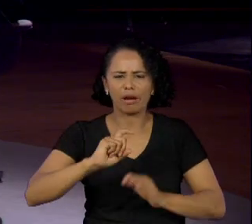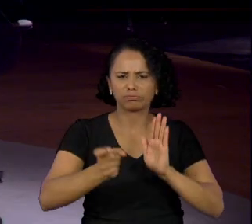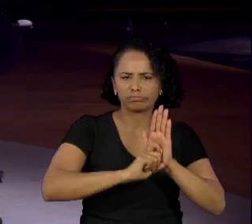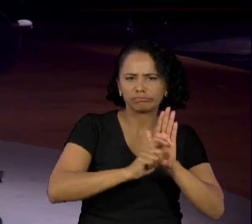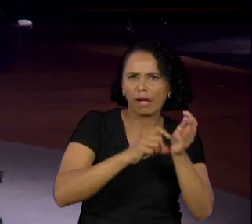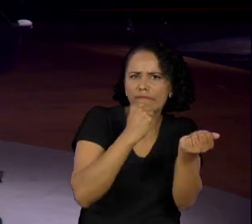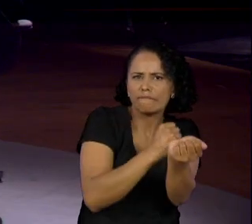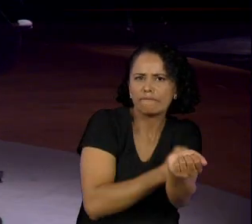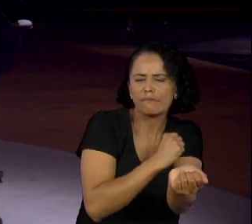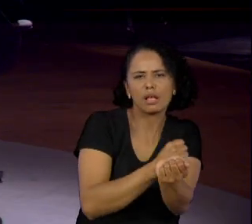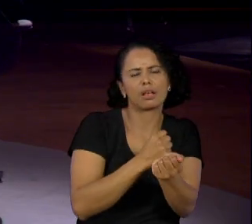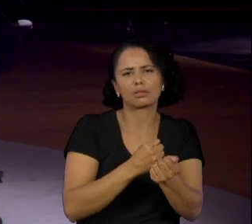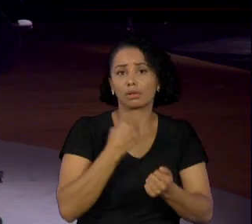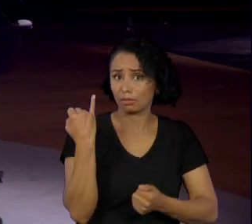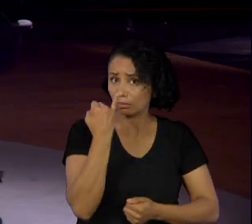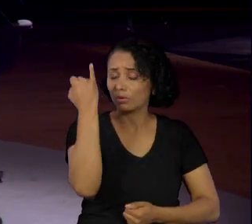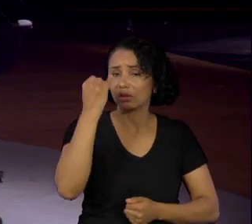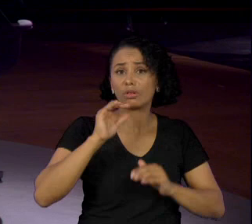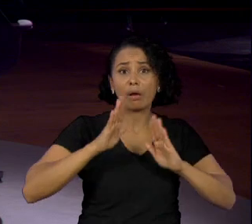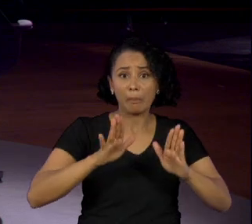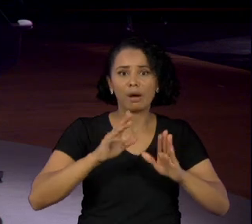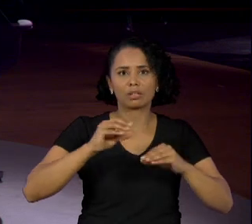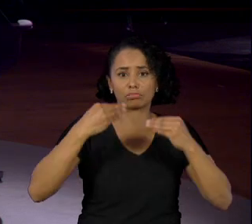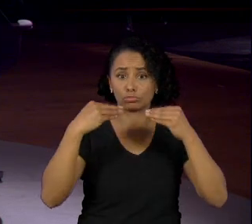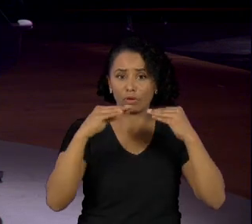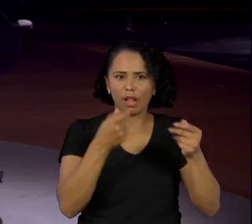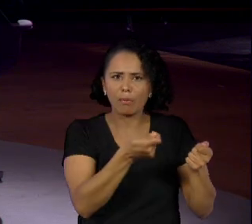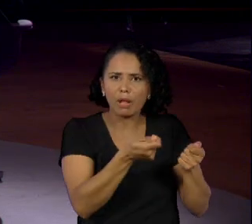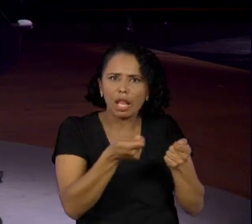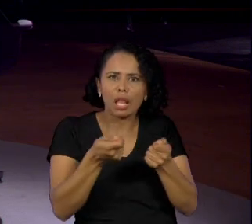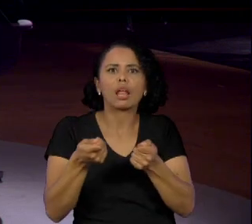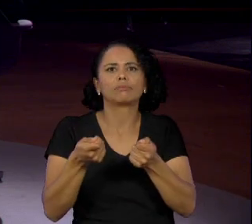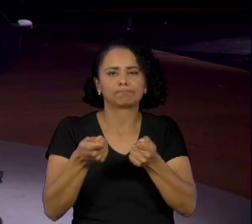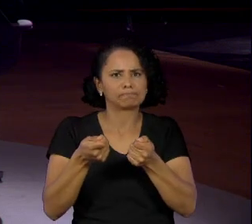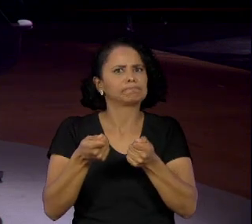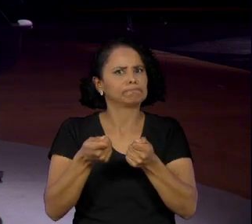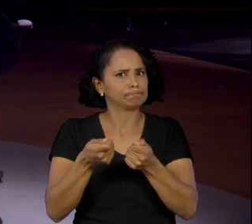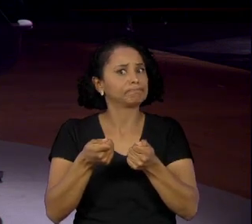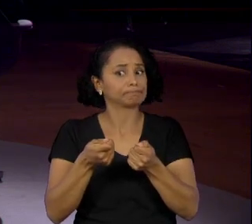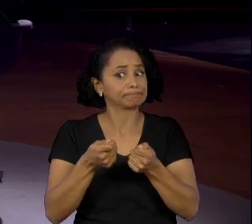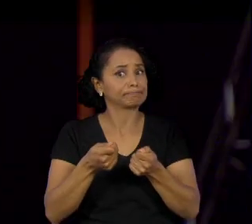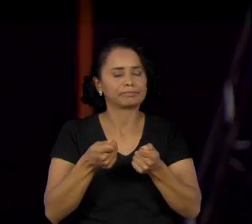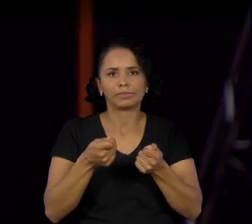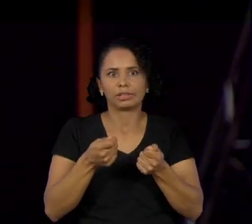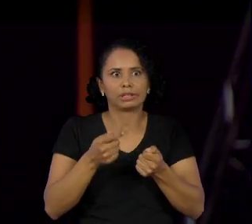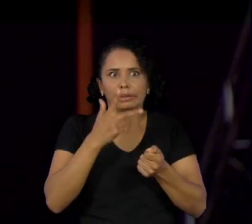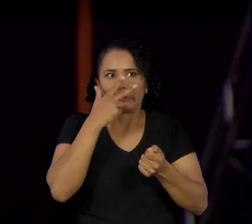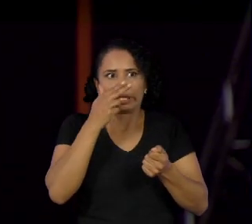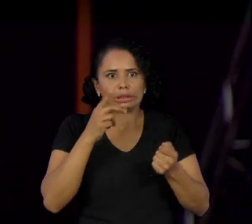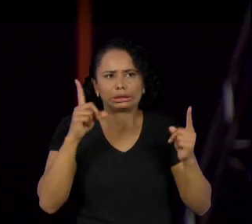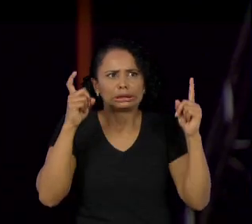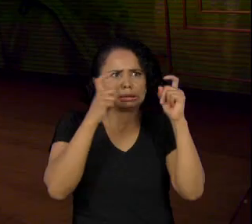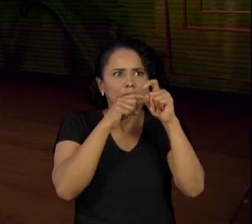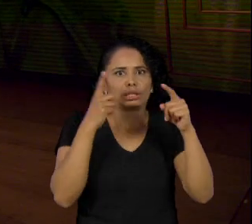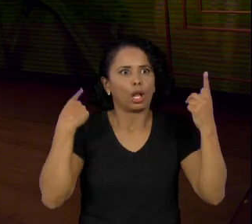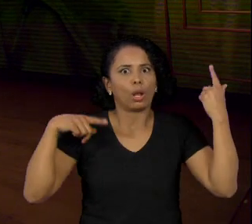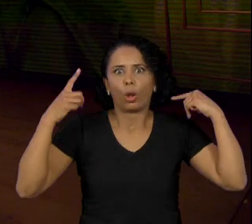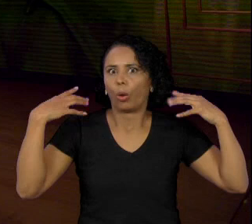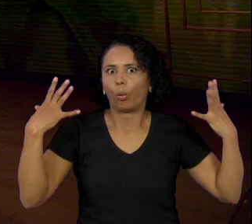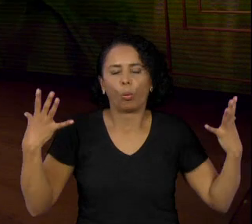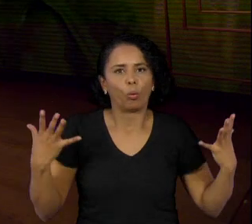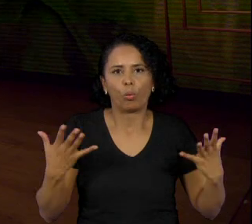acho que conduzir uma novela é realmente, assim, uma loucura, assim, deve ser